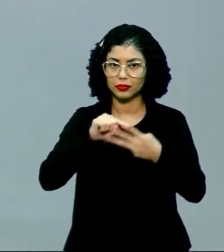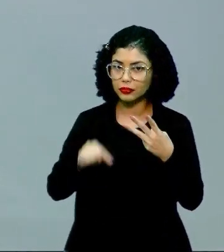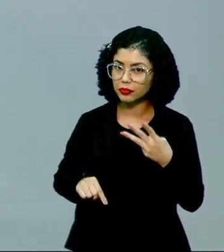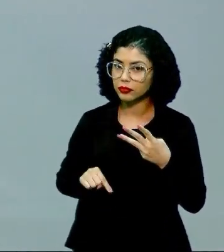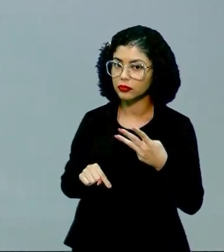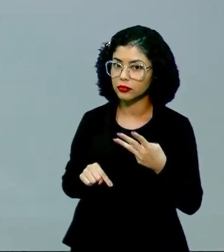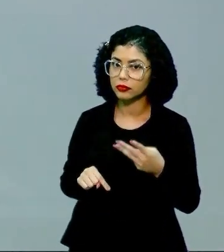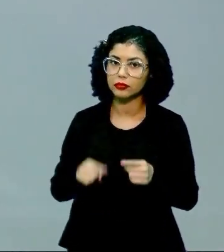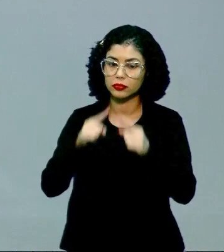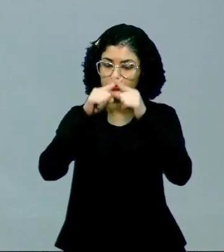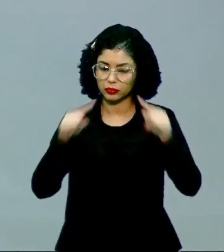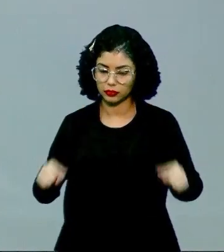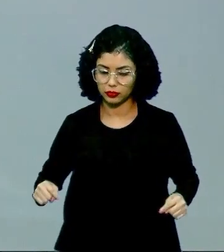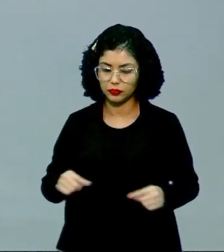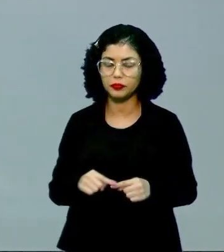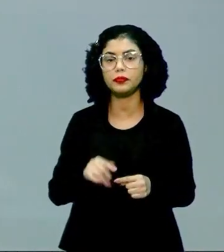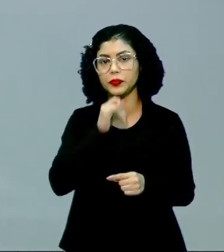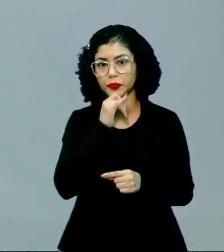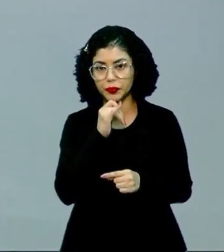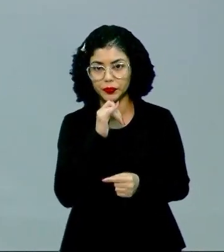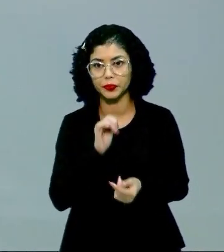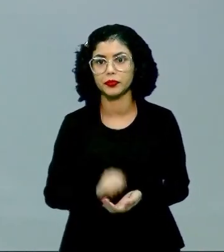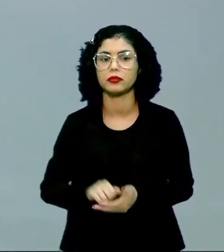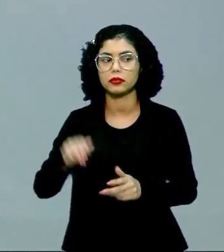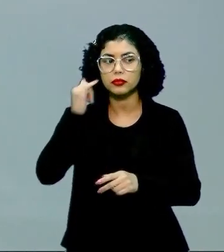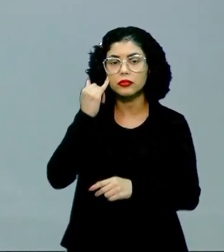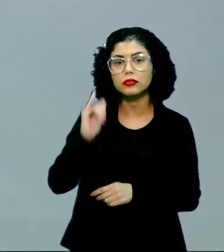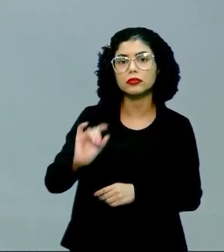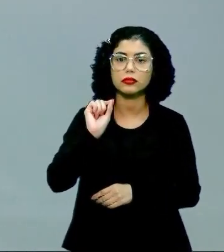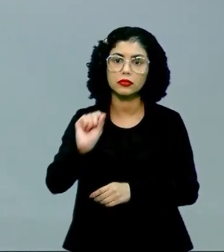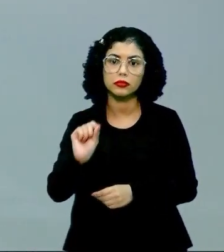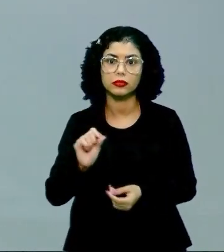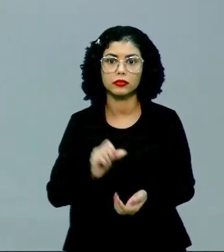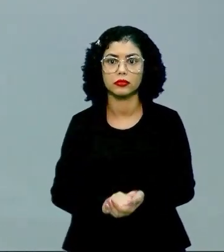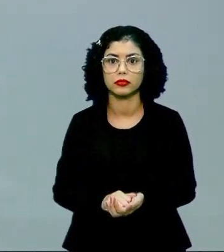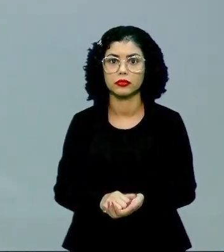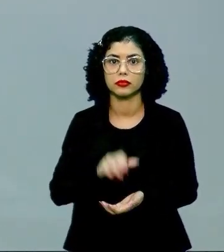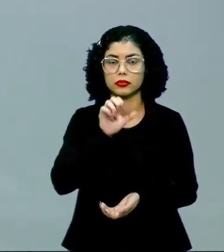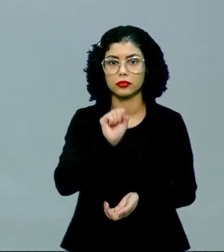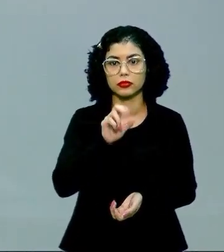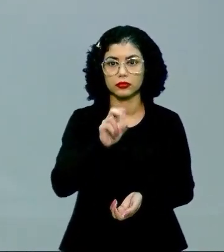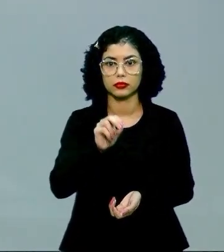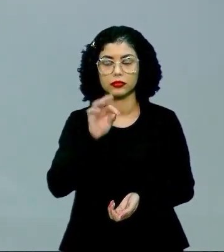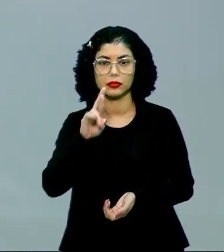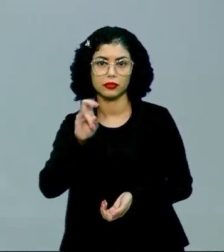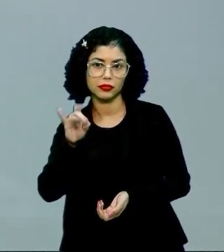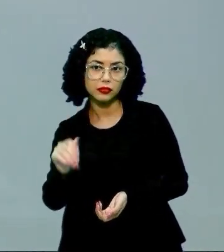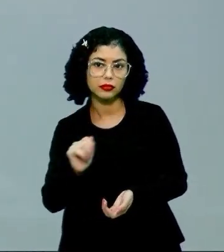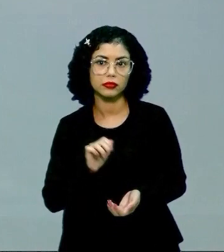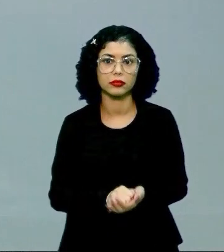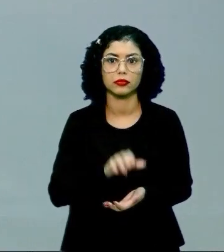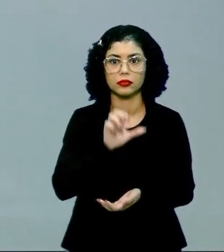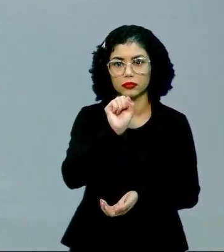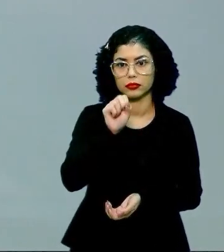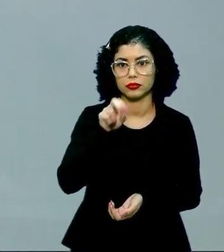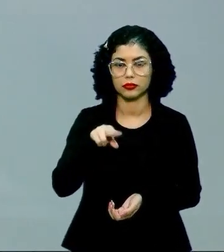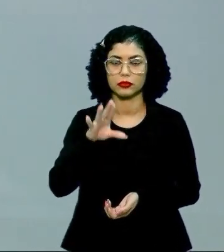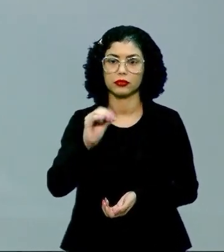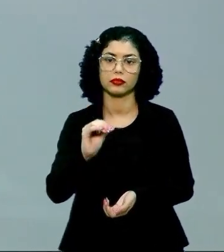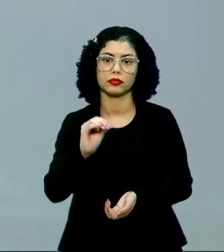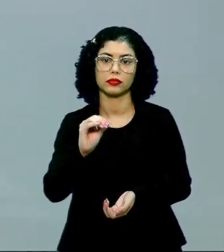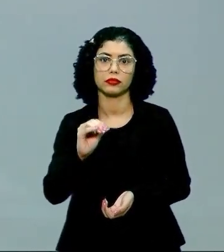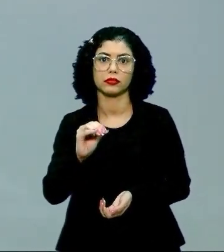em um triângulo retângulo por exemplo toma-se como ideia o sorc at que seria o socatoa o seno cateto